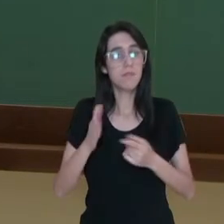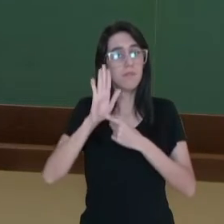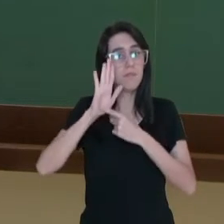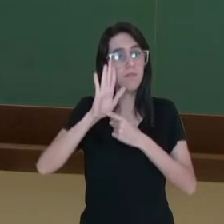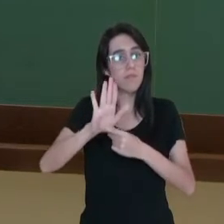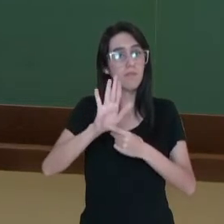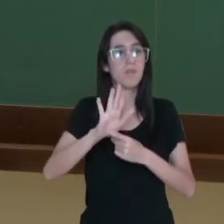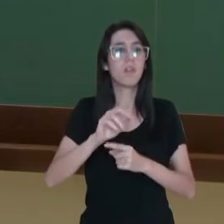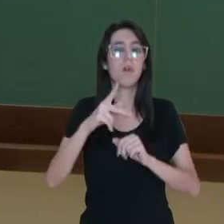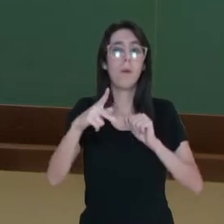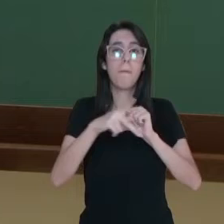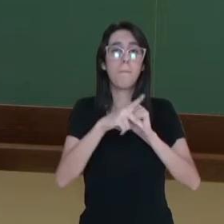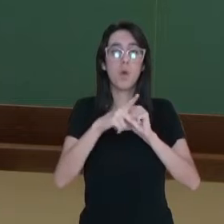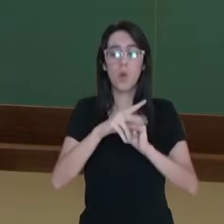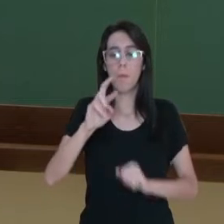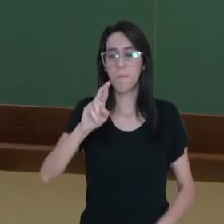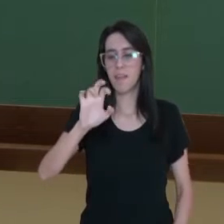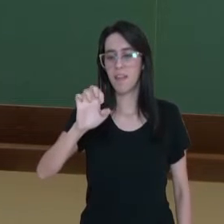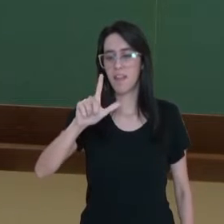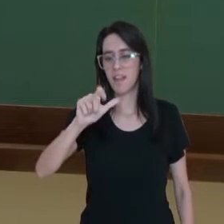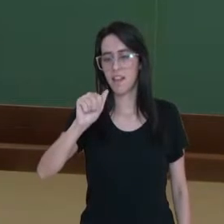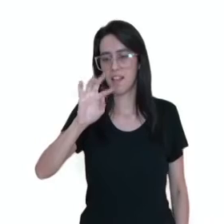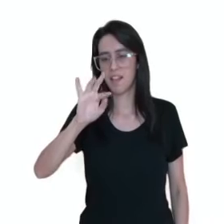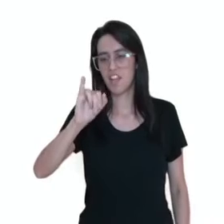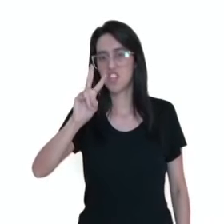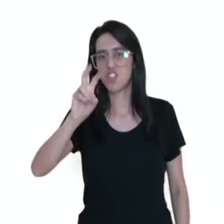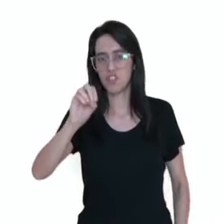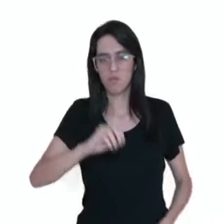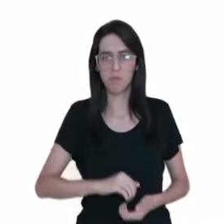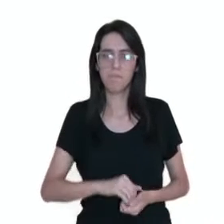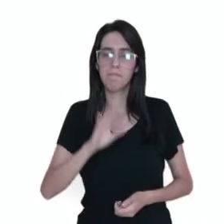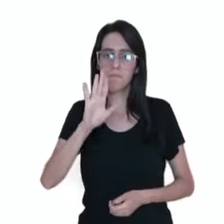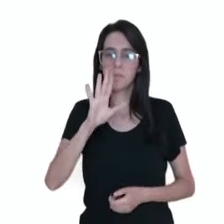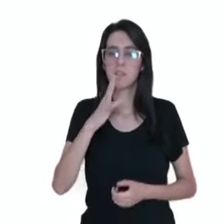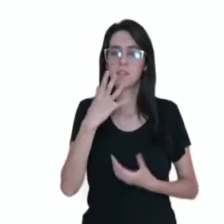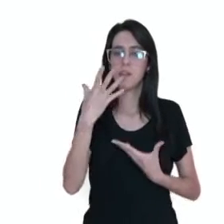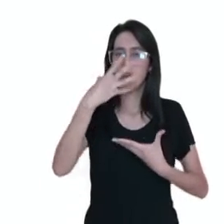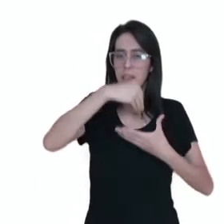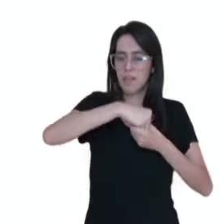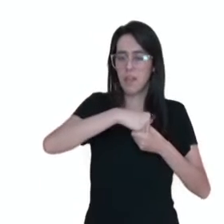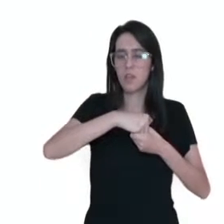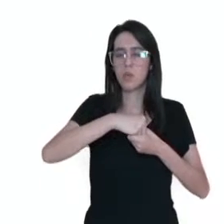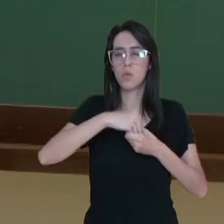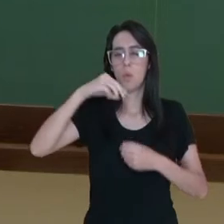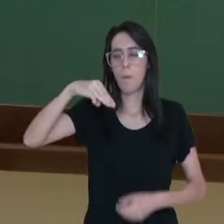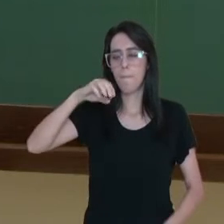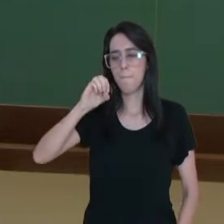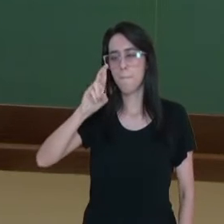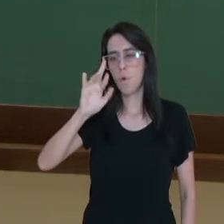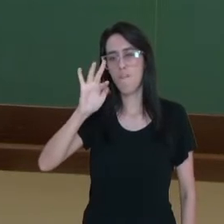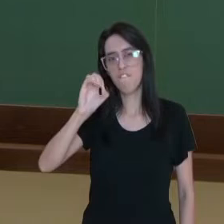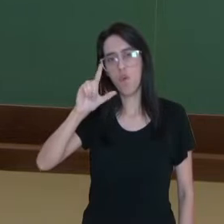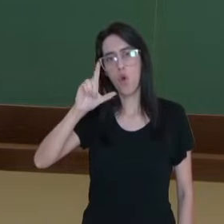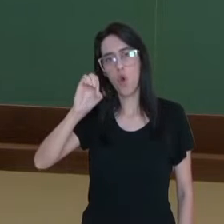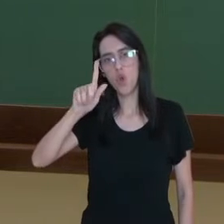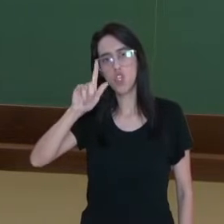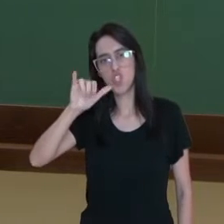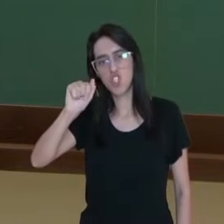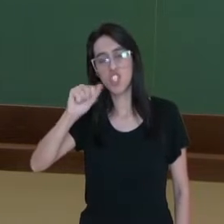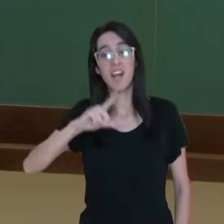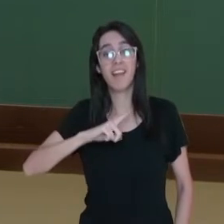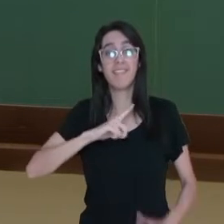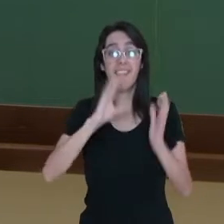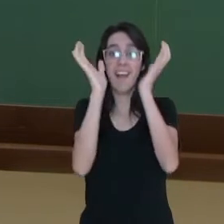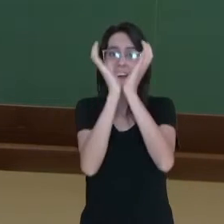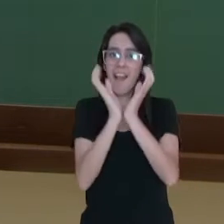pronomes relativos. Então, morfologicamente, quando eu falo em morfologia, eu falo nas classes de